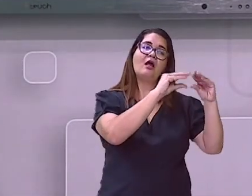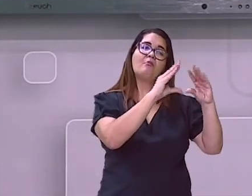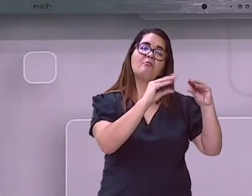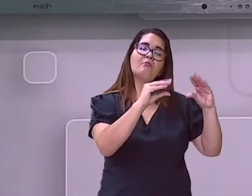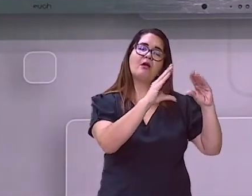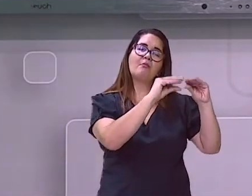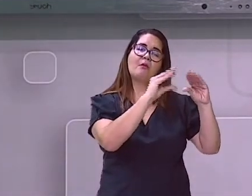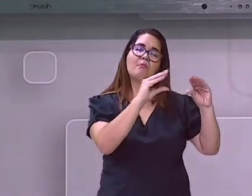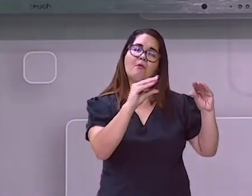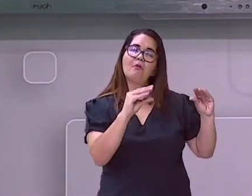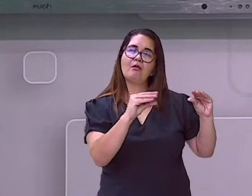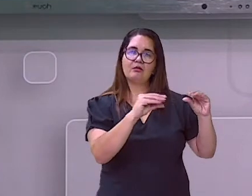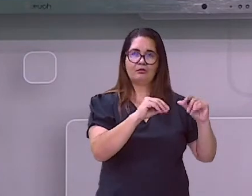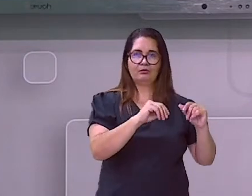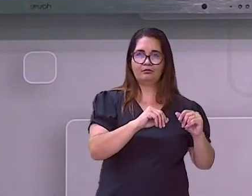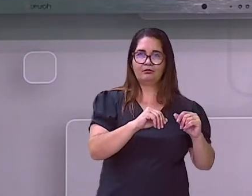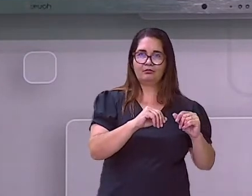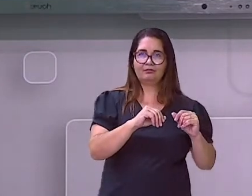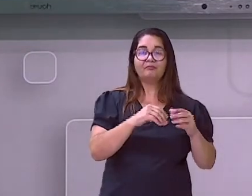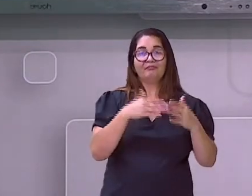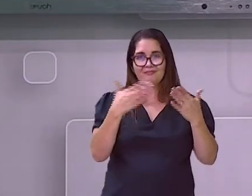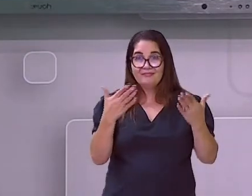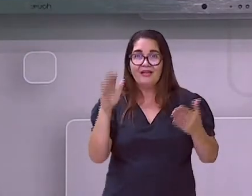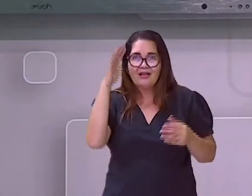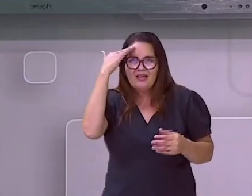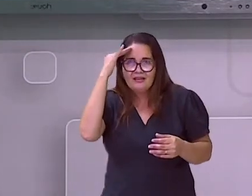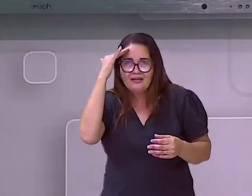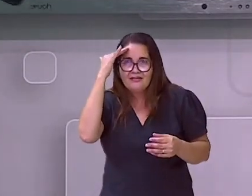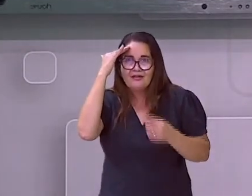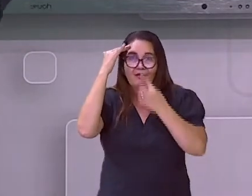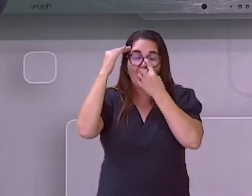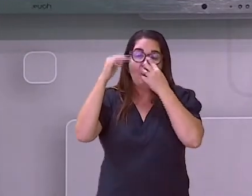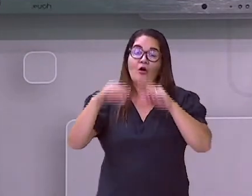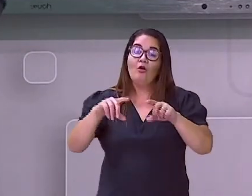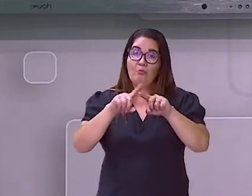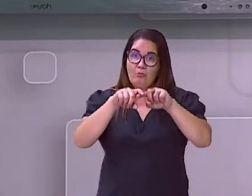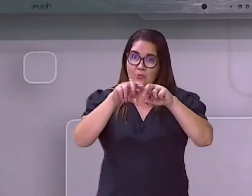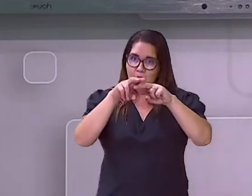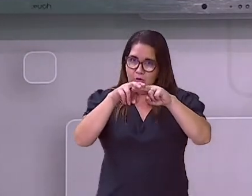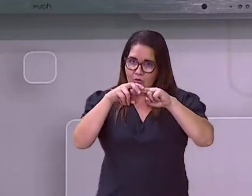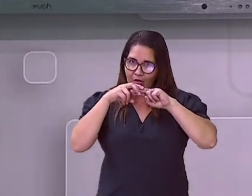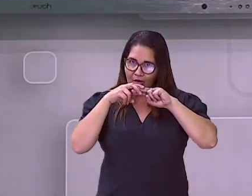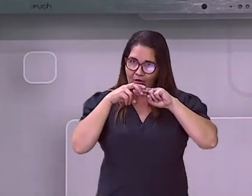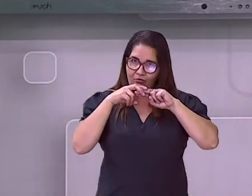Então, isso é a pecuária